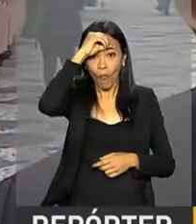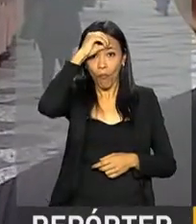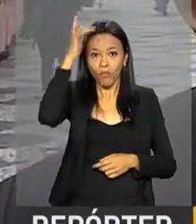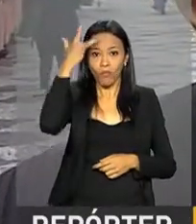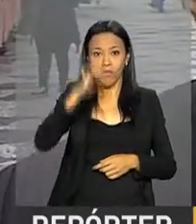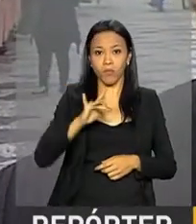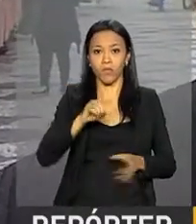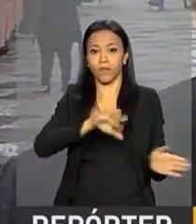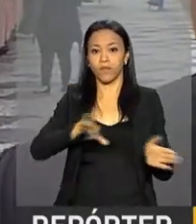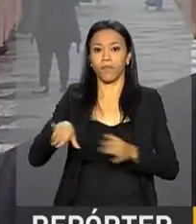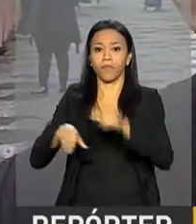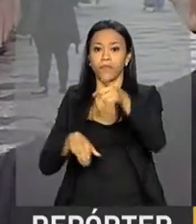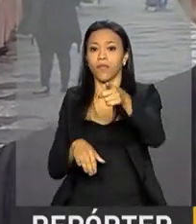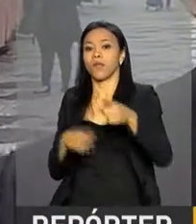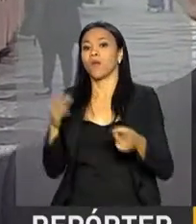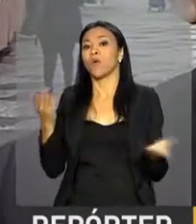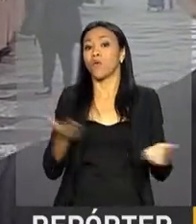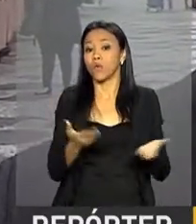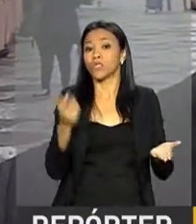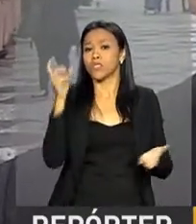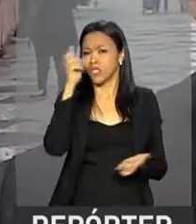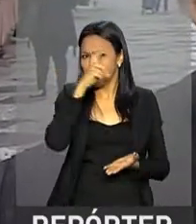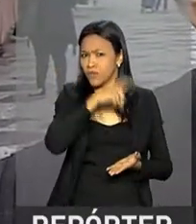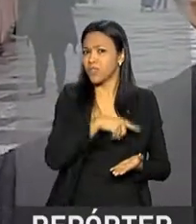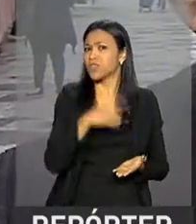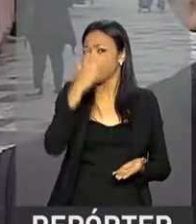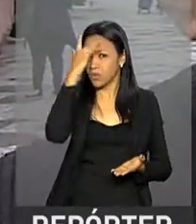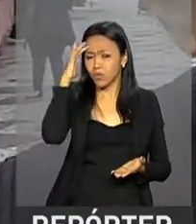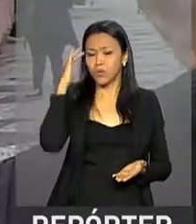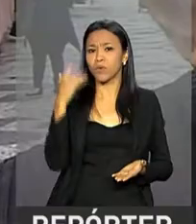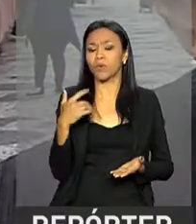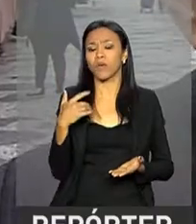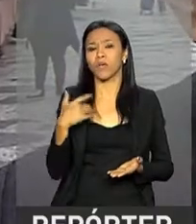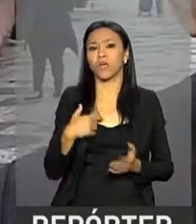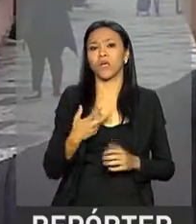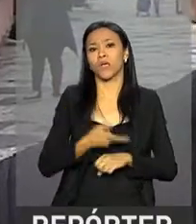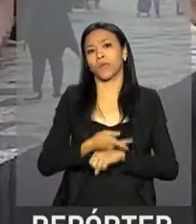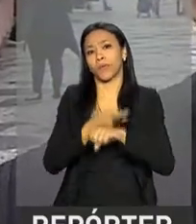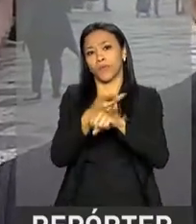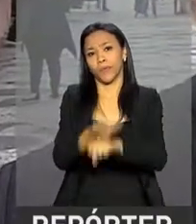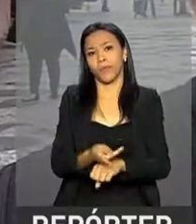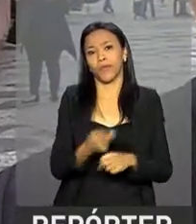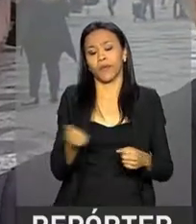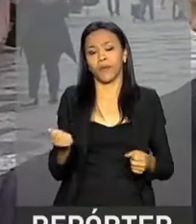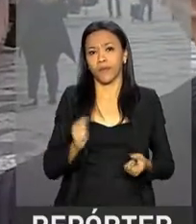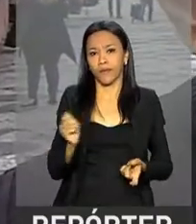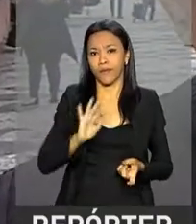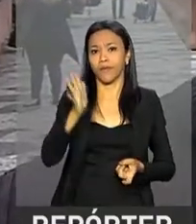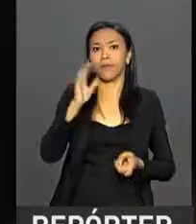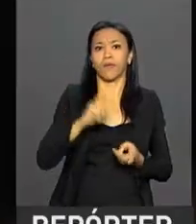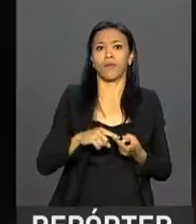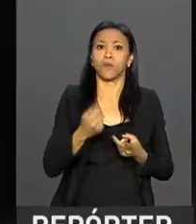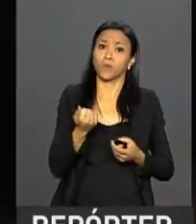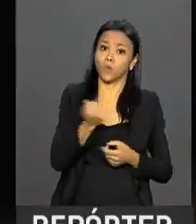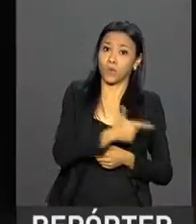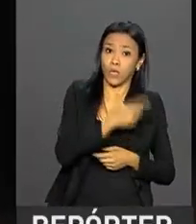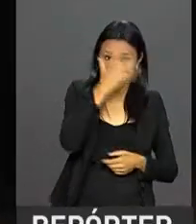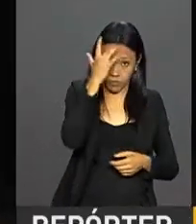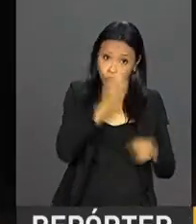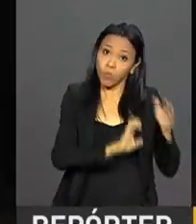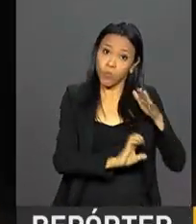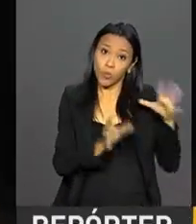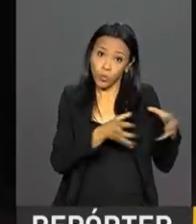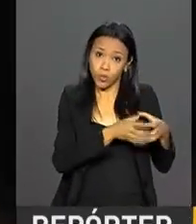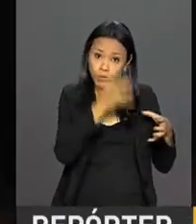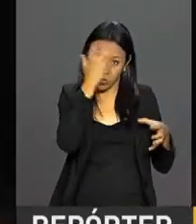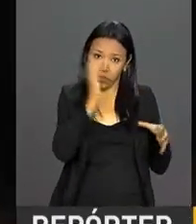máximo para você fazer um plano de saúde de pessoa física. É dificuldade, são muito mais caros do que pessoa jurídica. A minha mulher,